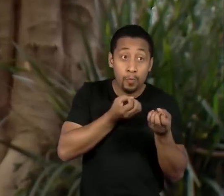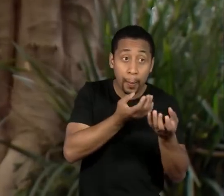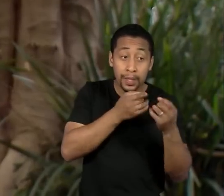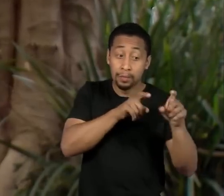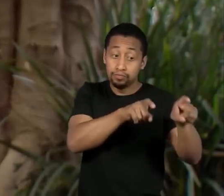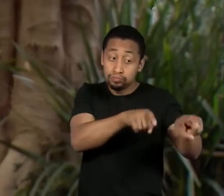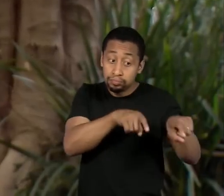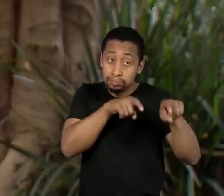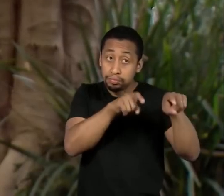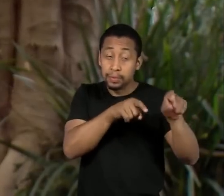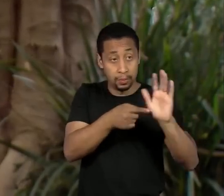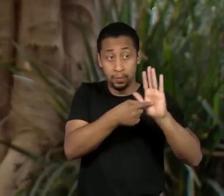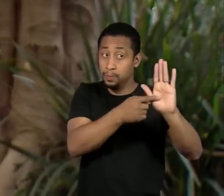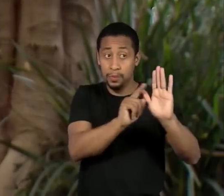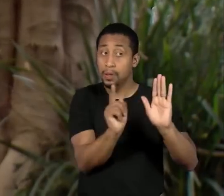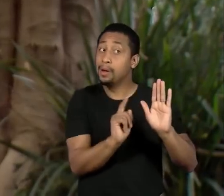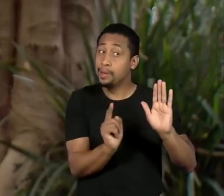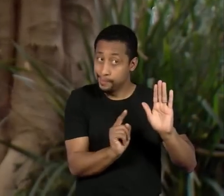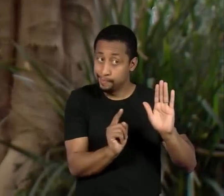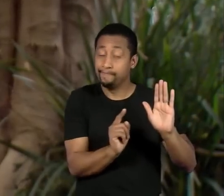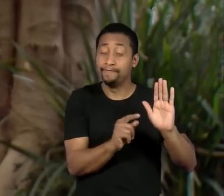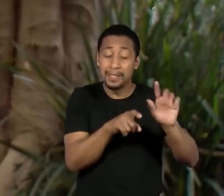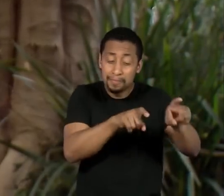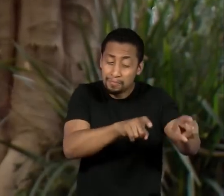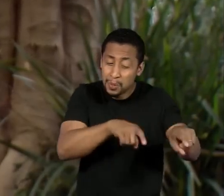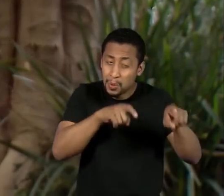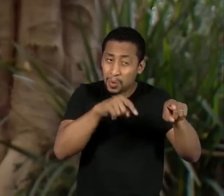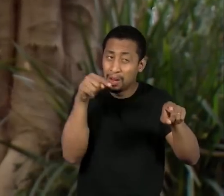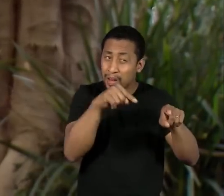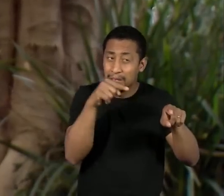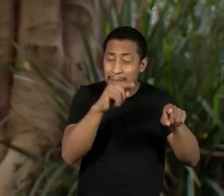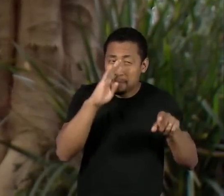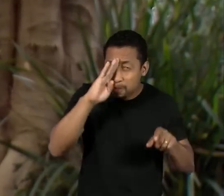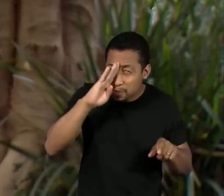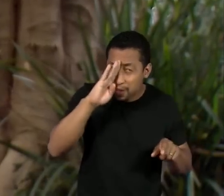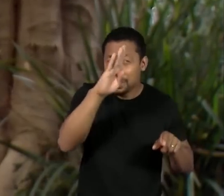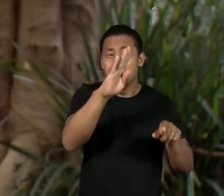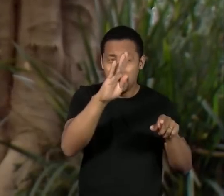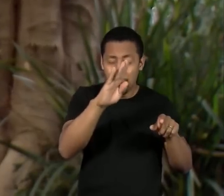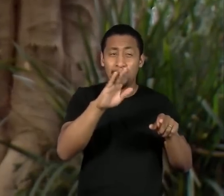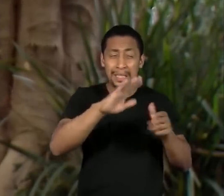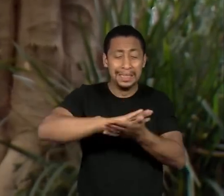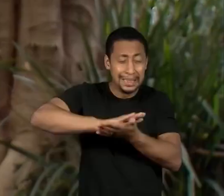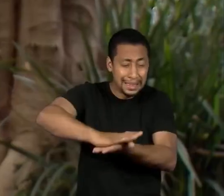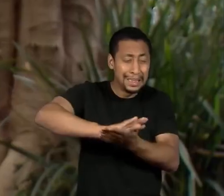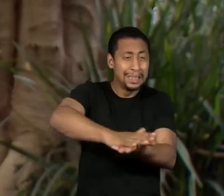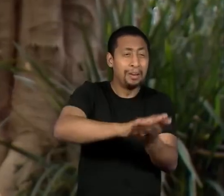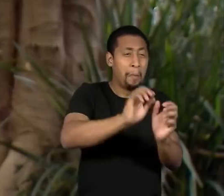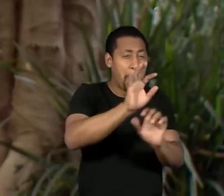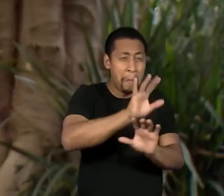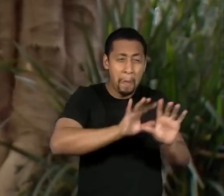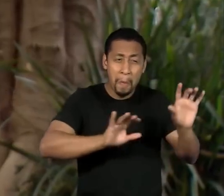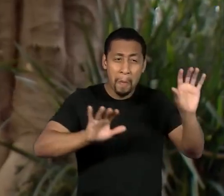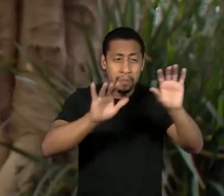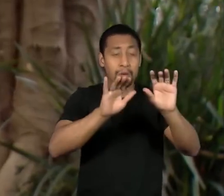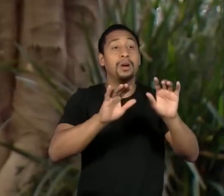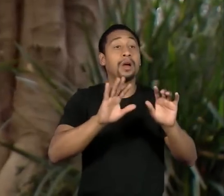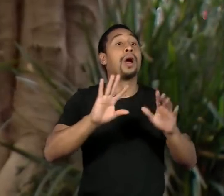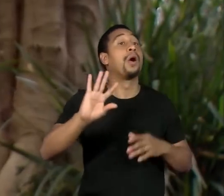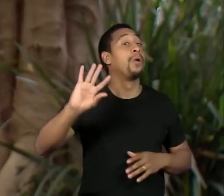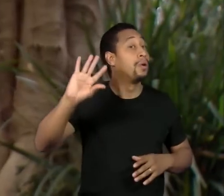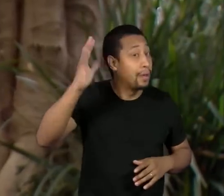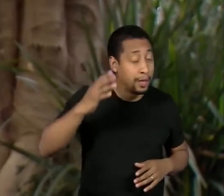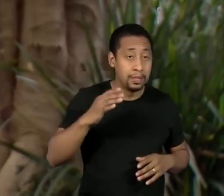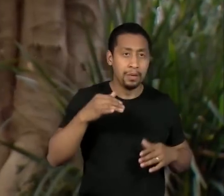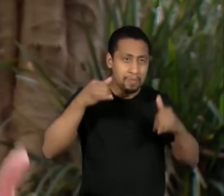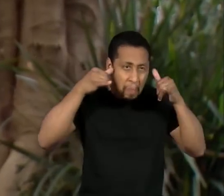né? A pecuária é o maior responsável pela emissão de gases de efeito estufa, né? Metano e gás carbônico.